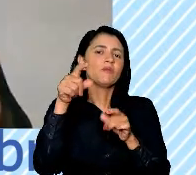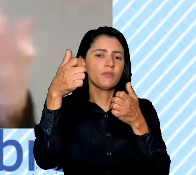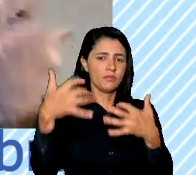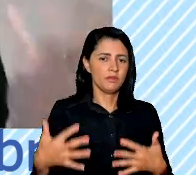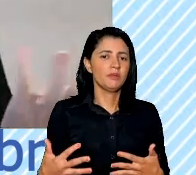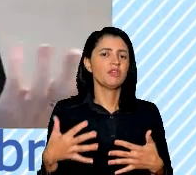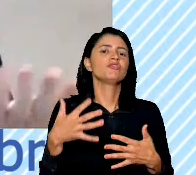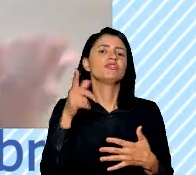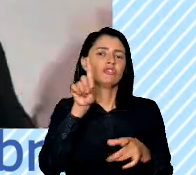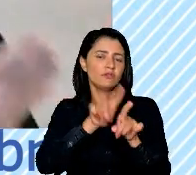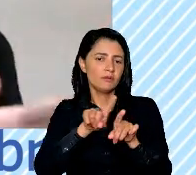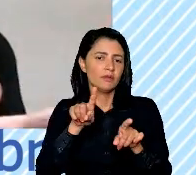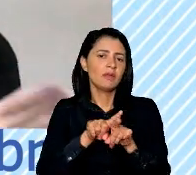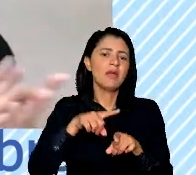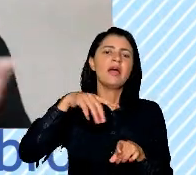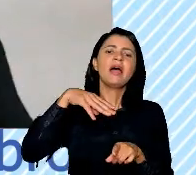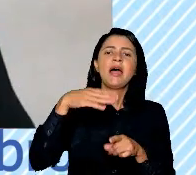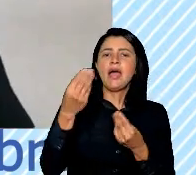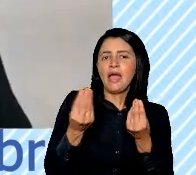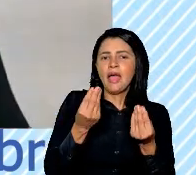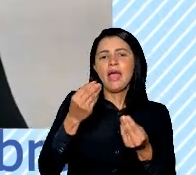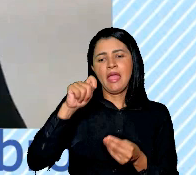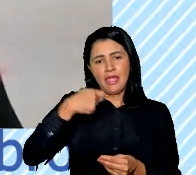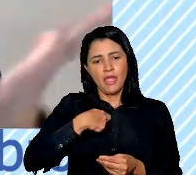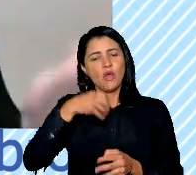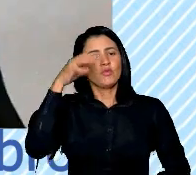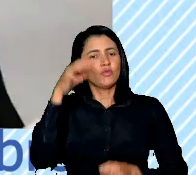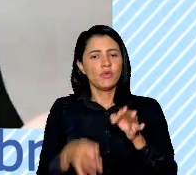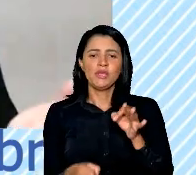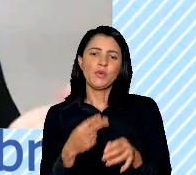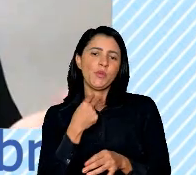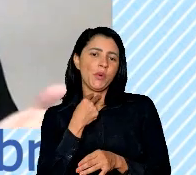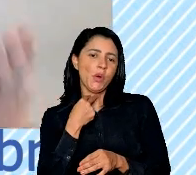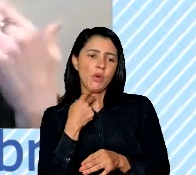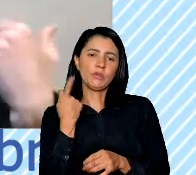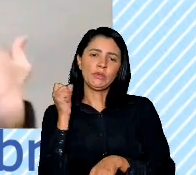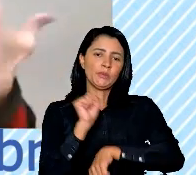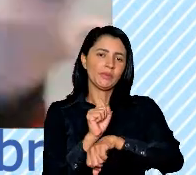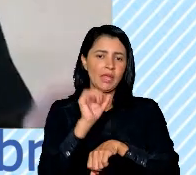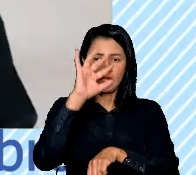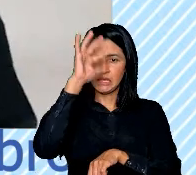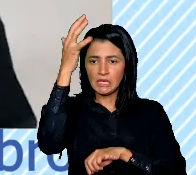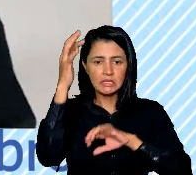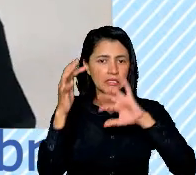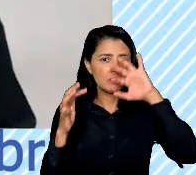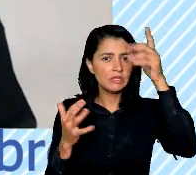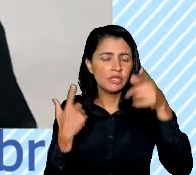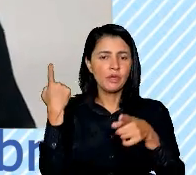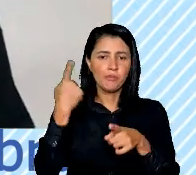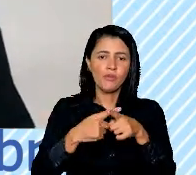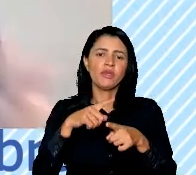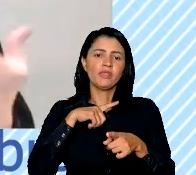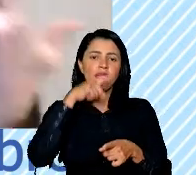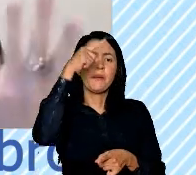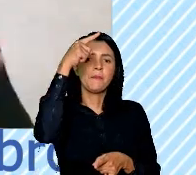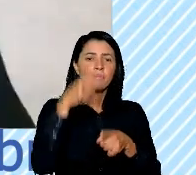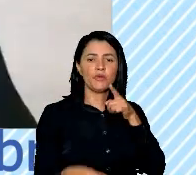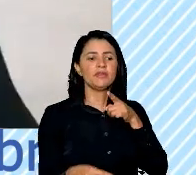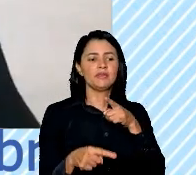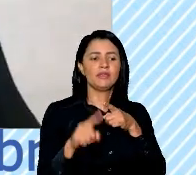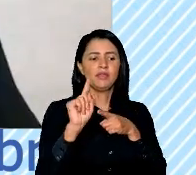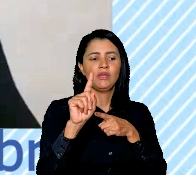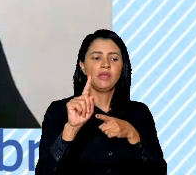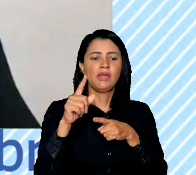justificativa matreira. Como juíza, eu não posso me furtar a decidir, porque existe a proibição do